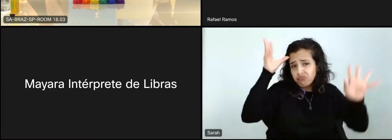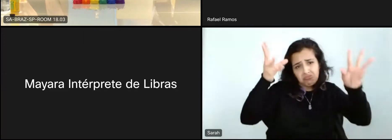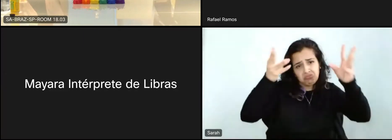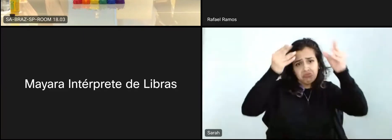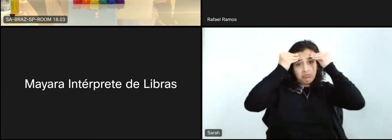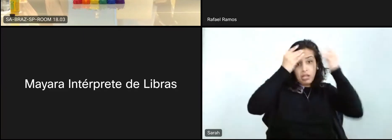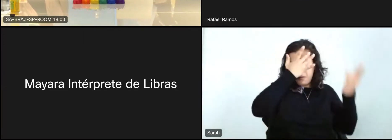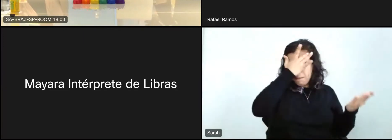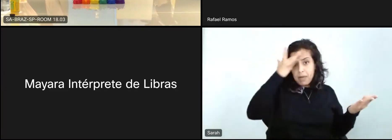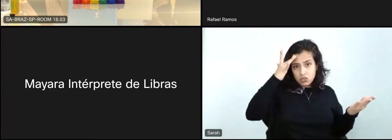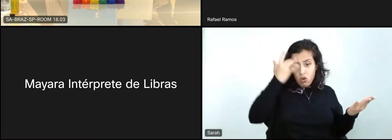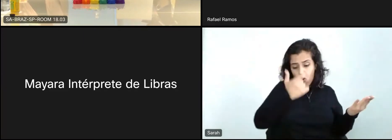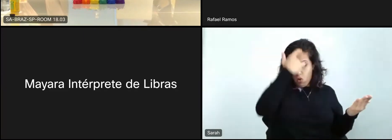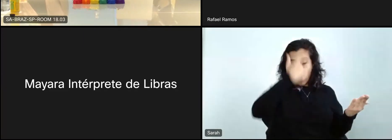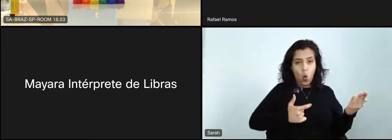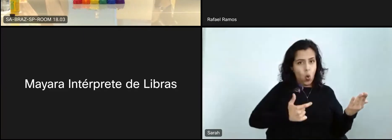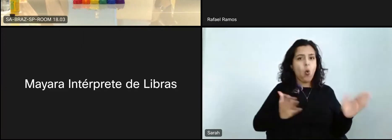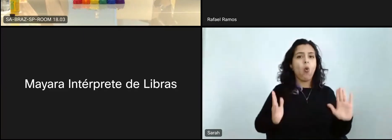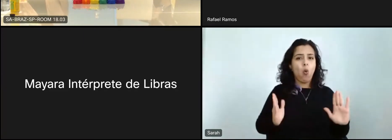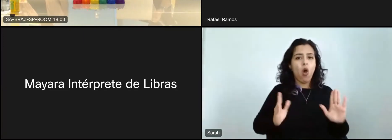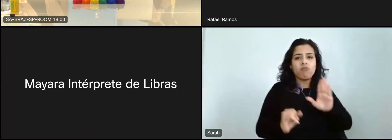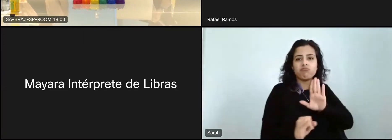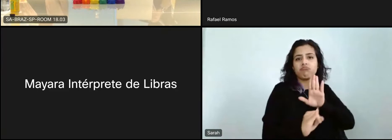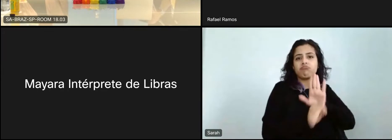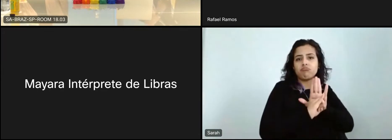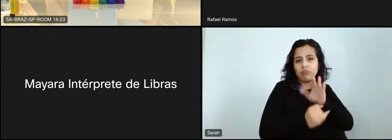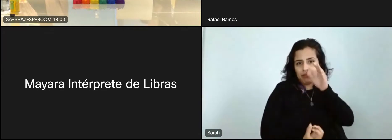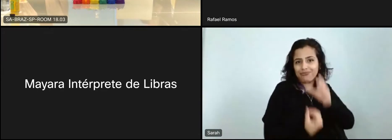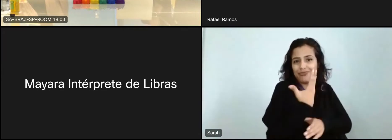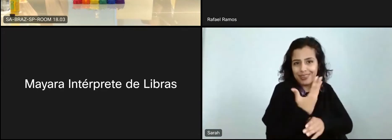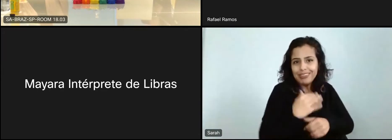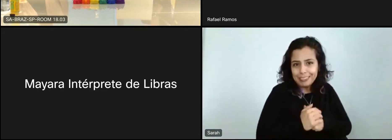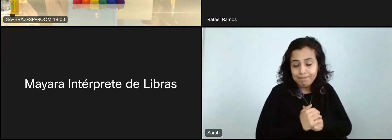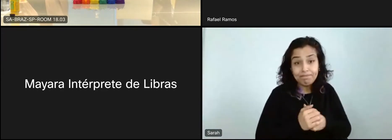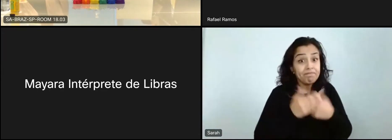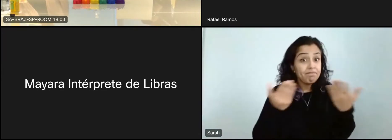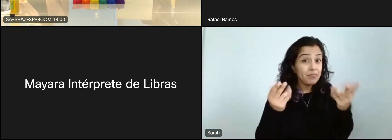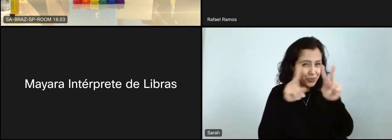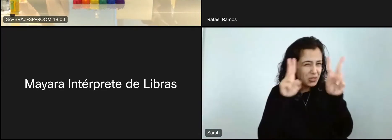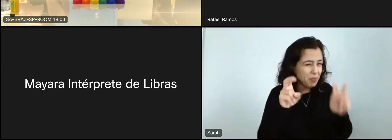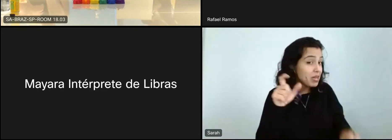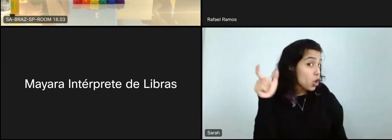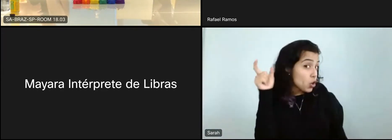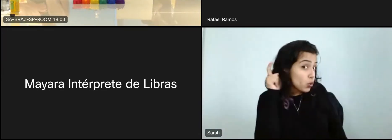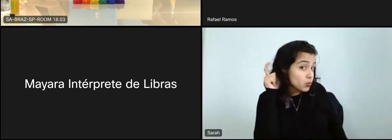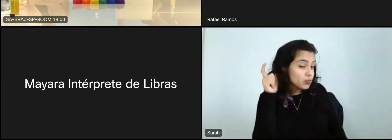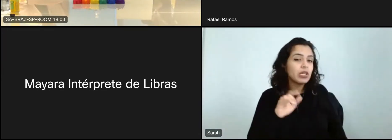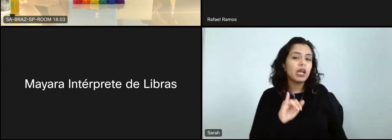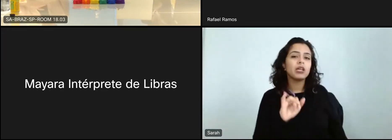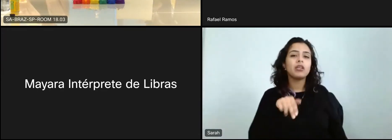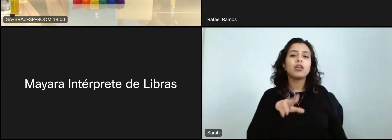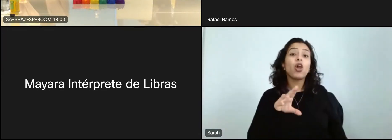nosso entendimento, né? Então, quando eu falo viés inconsciente, o cérebro ele usa parte dessas